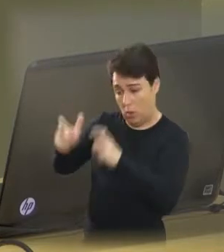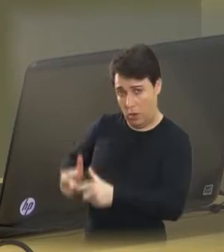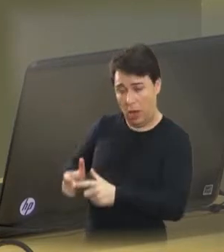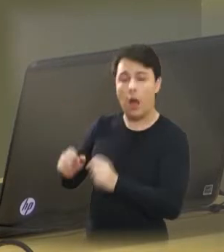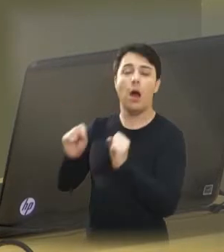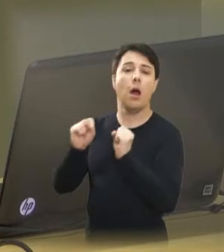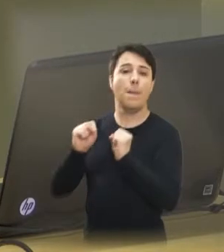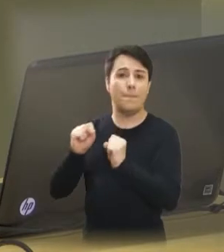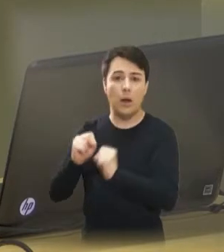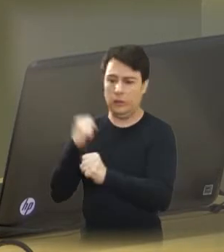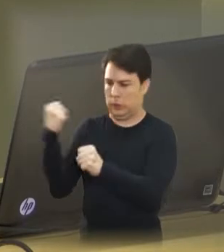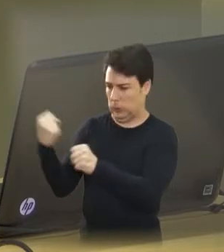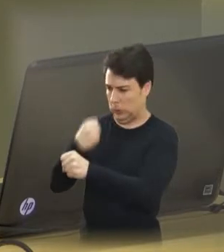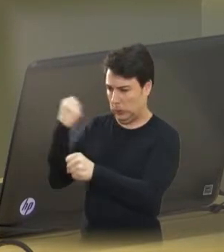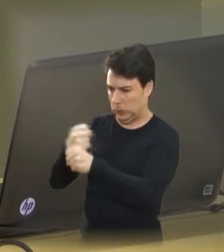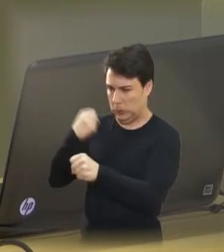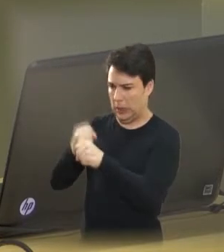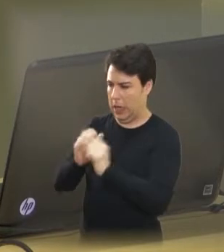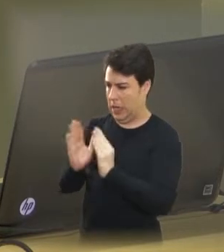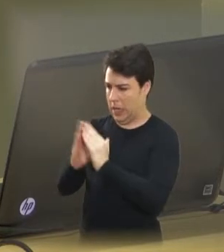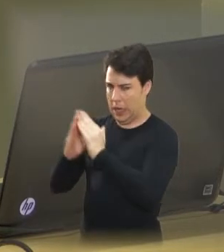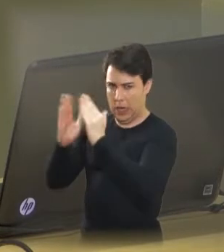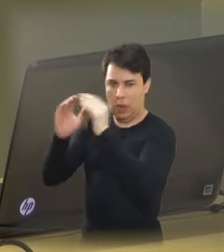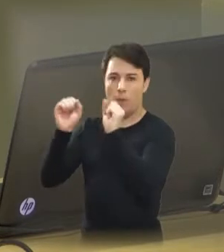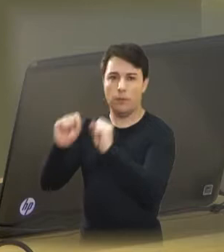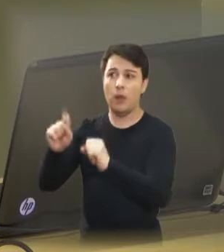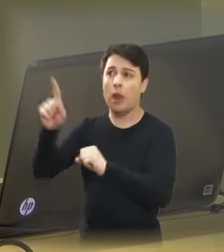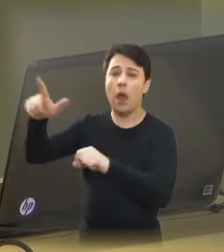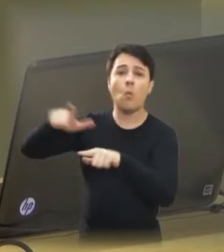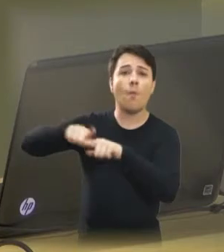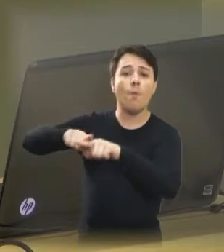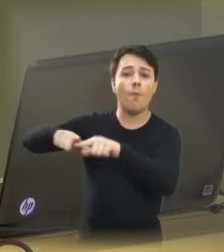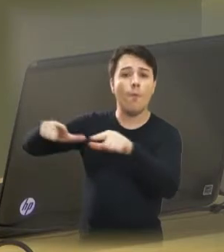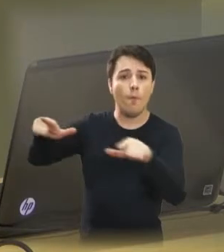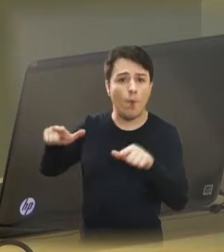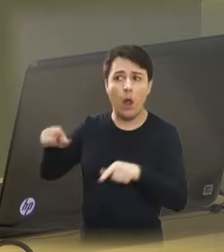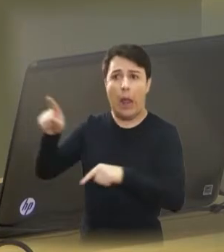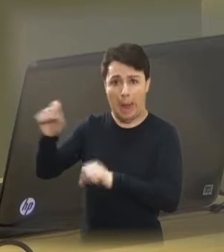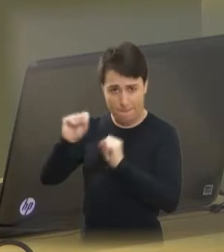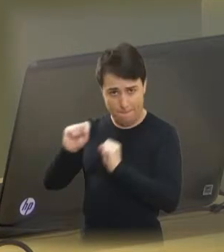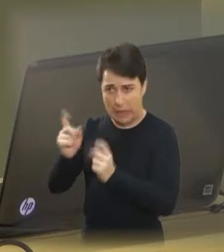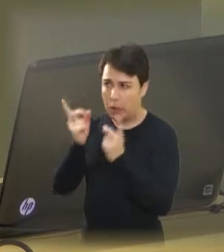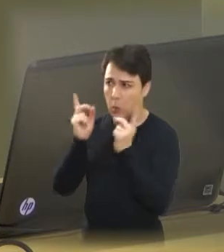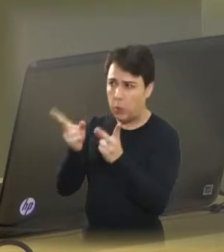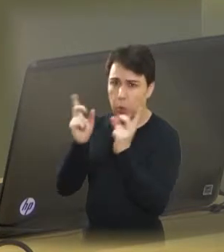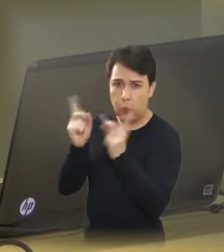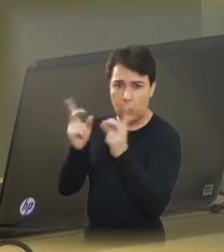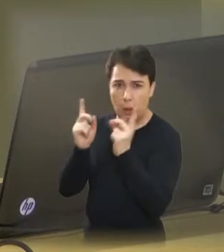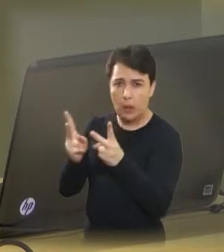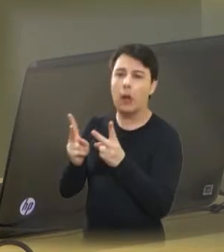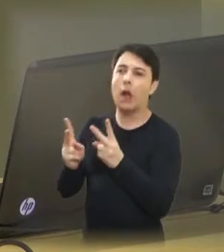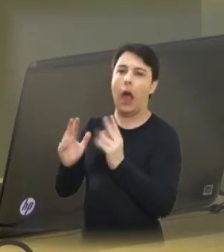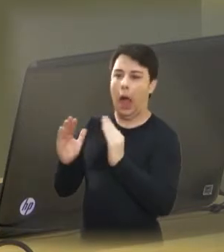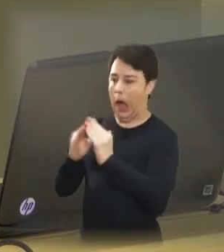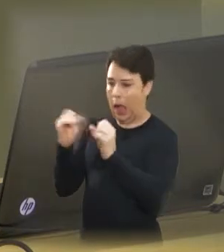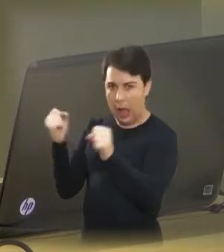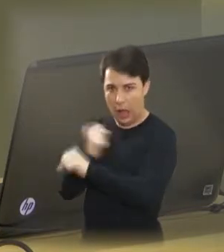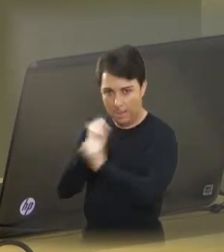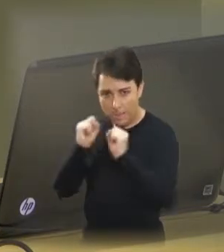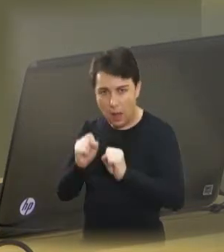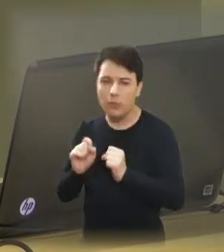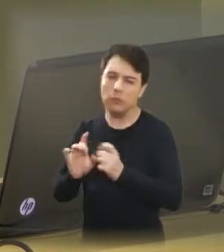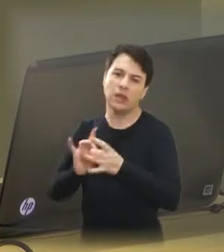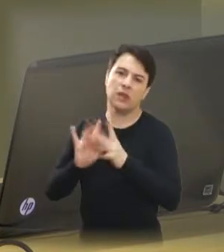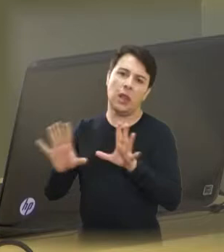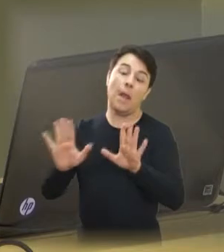potencial construtivo grande, o que isso significa? Tem área vazia grande e é possível empreender. Então, a ideia é que a gente tenha